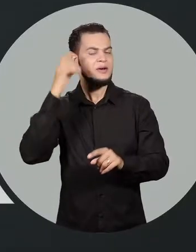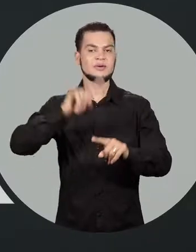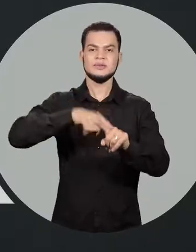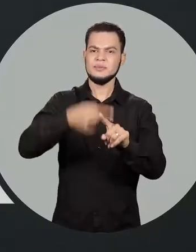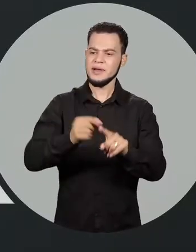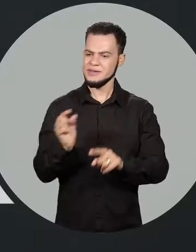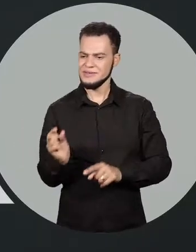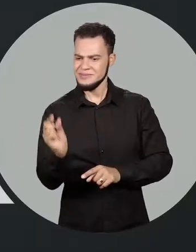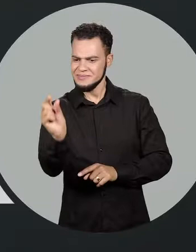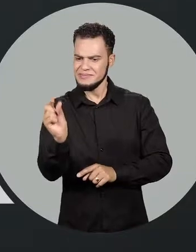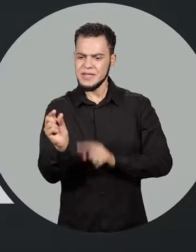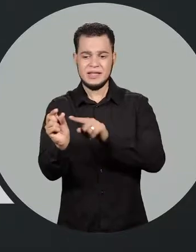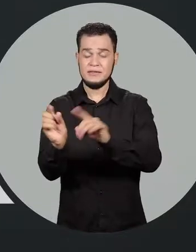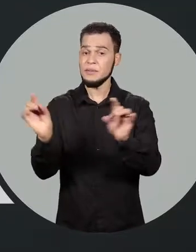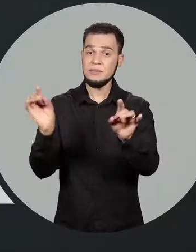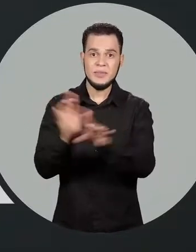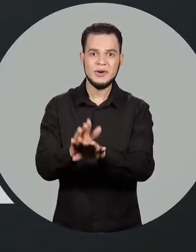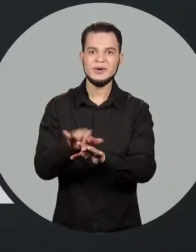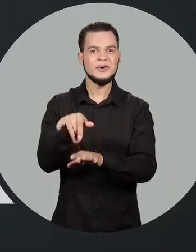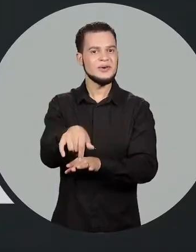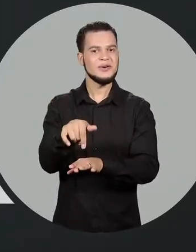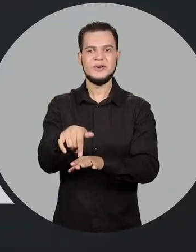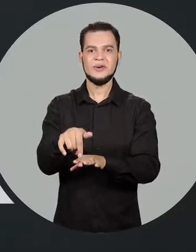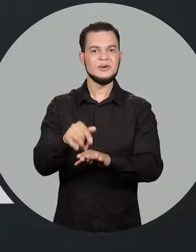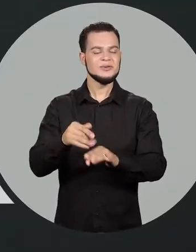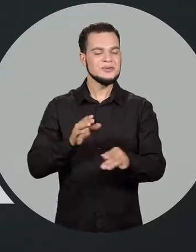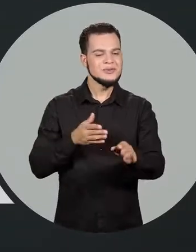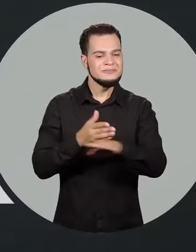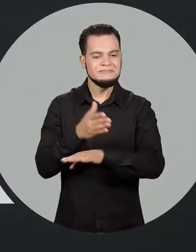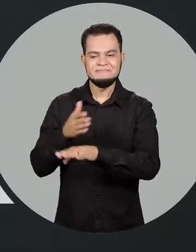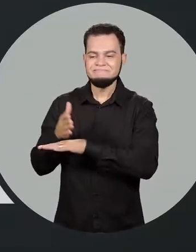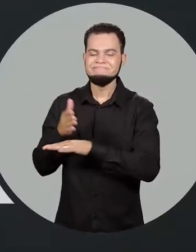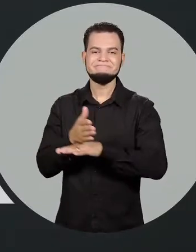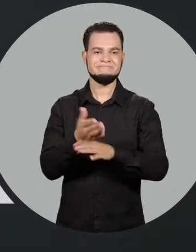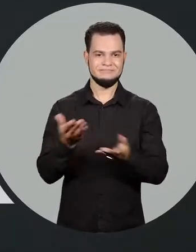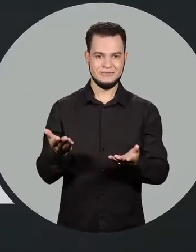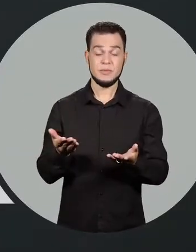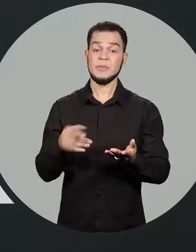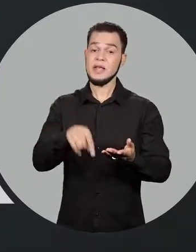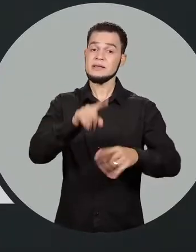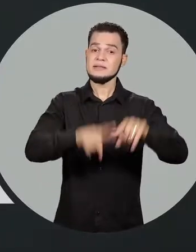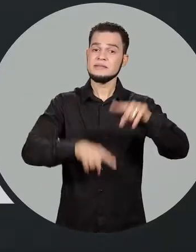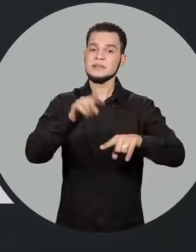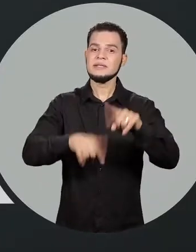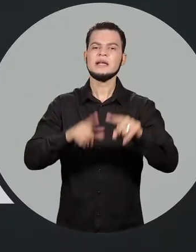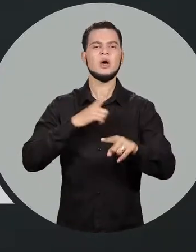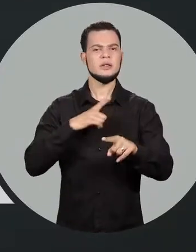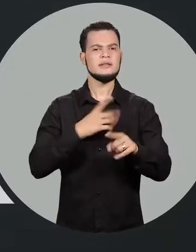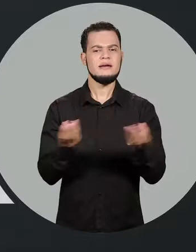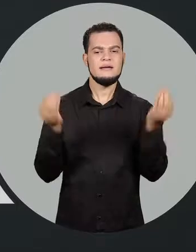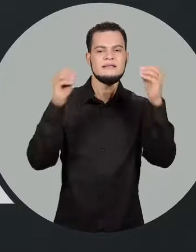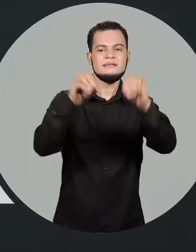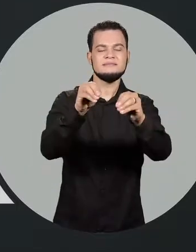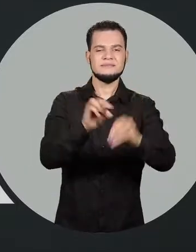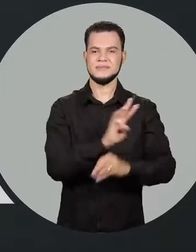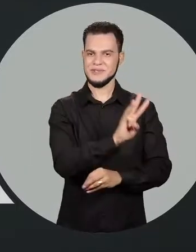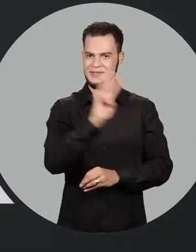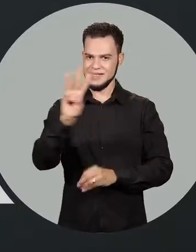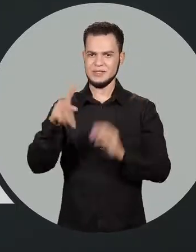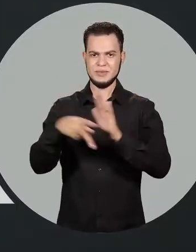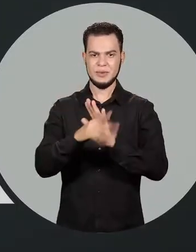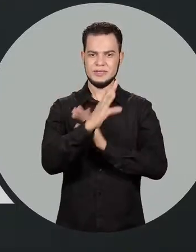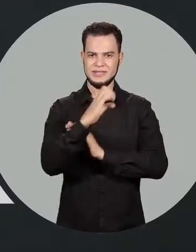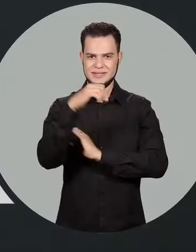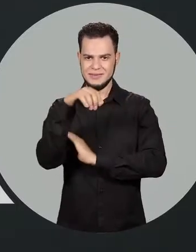em pendrive. Esse material didático e outras informações do projeto são disponibilizados também no site educacional da CEMIG,